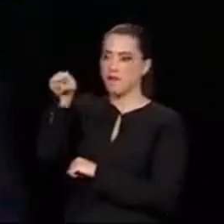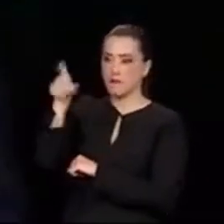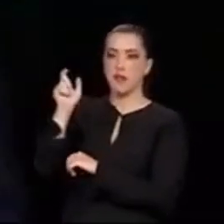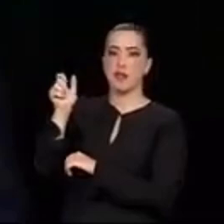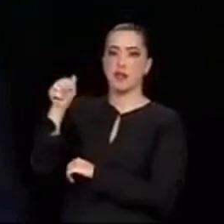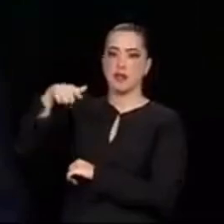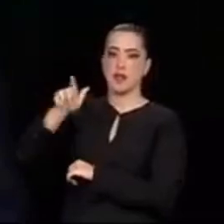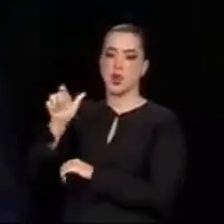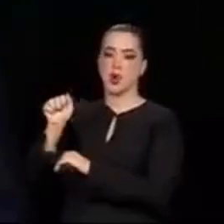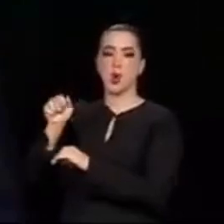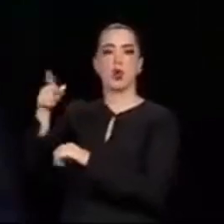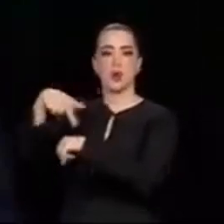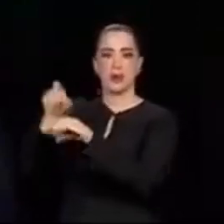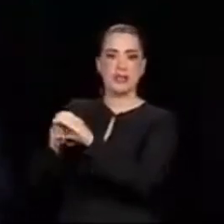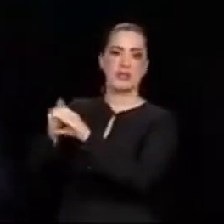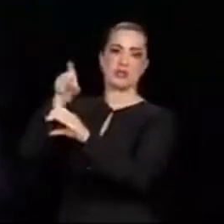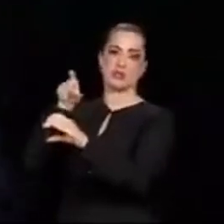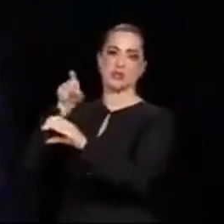Angola